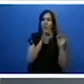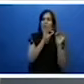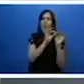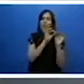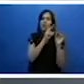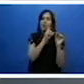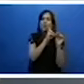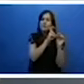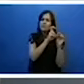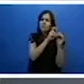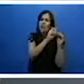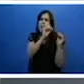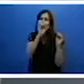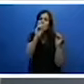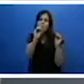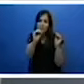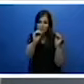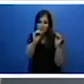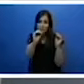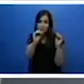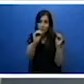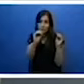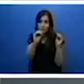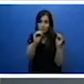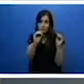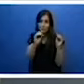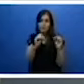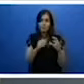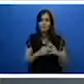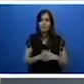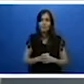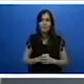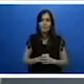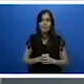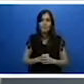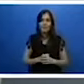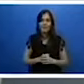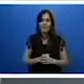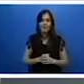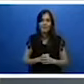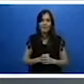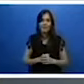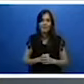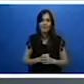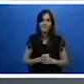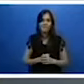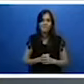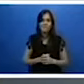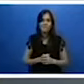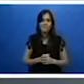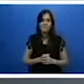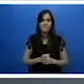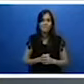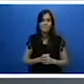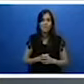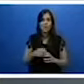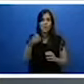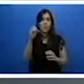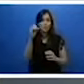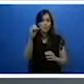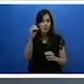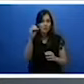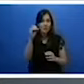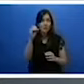Olha, vou tirar um dos 5 que vai passar a valer 4 e empresto aqui. O 0 vai passar a